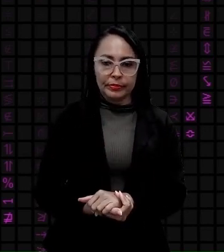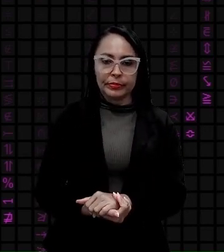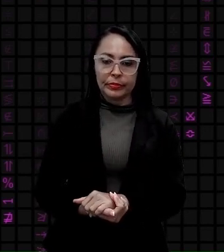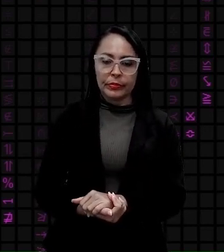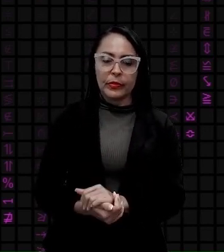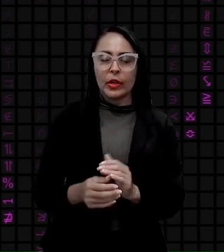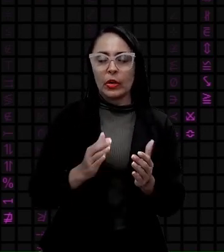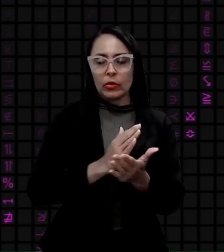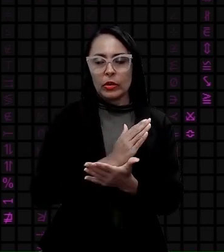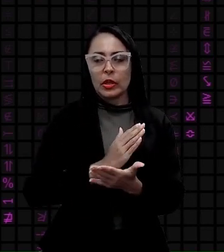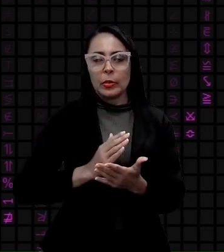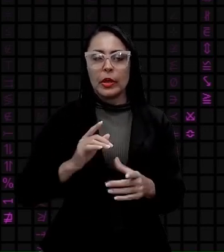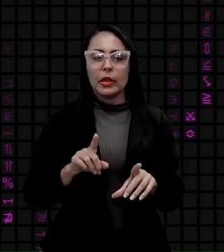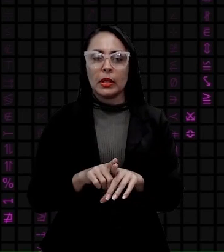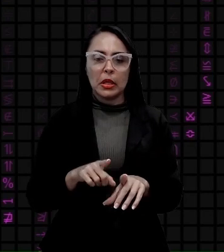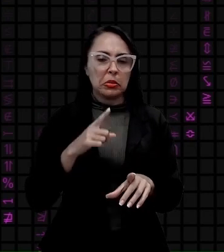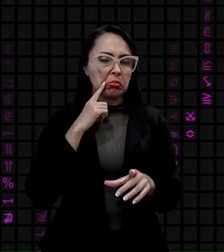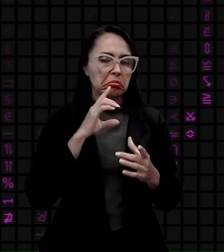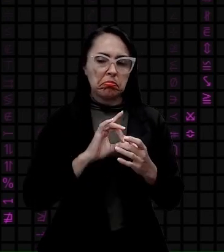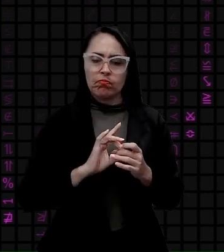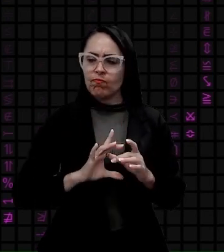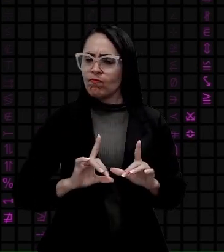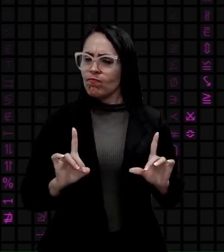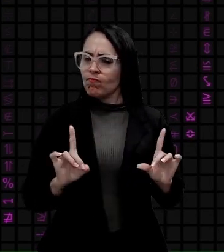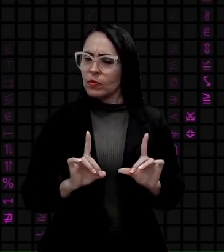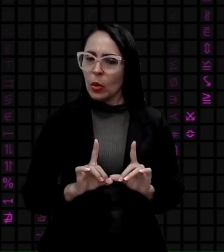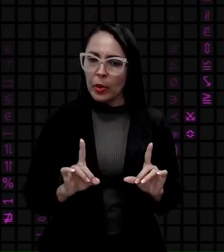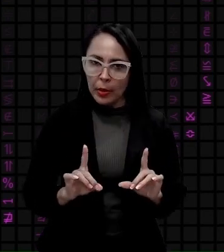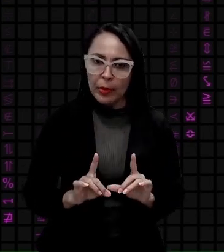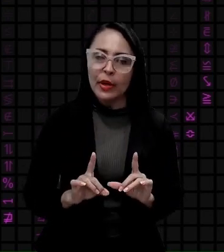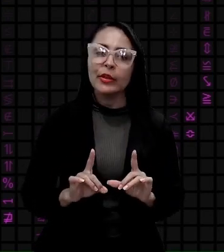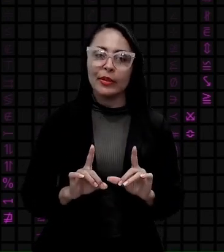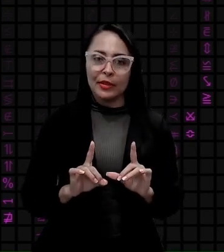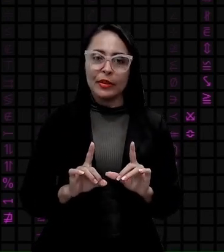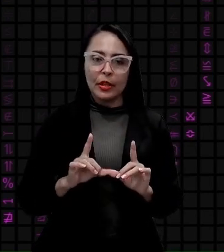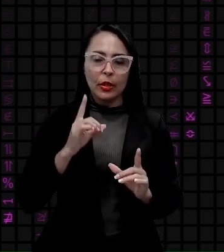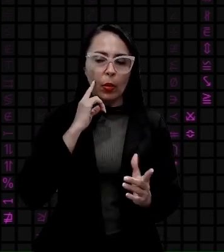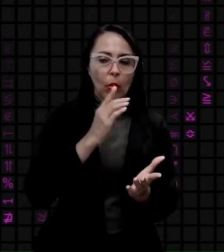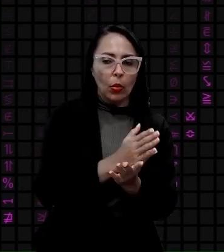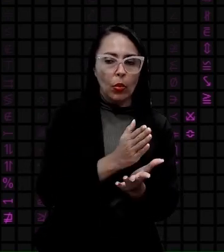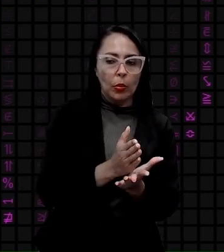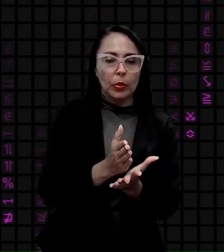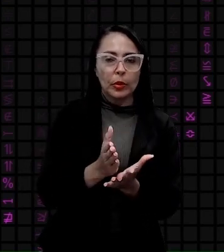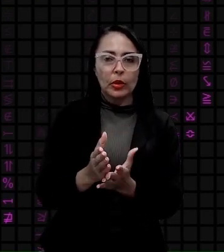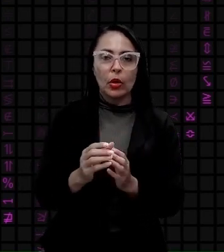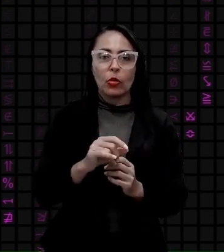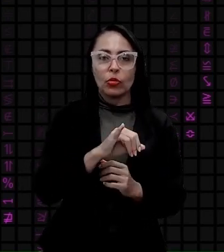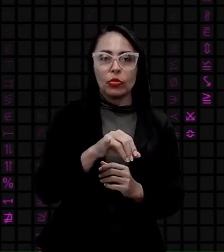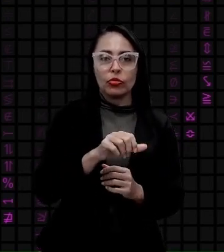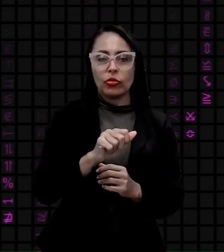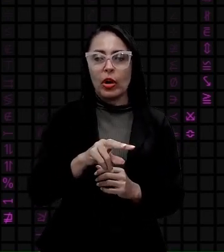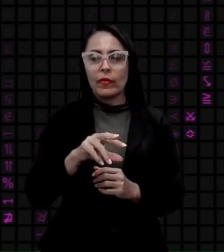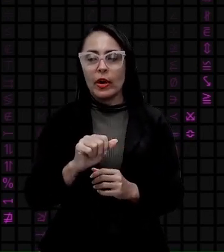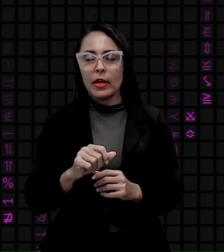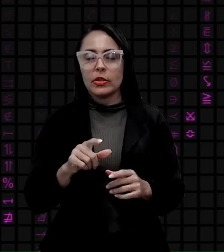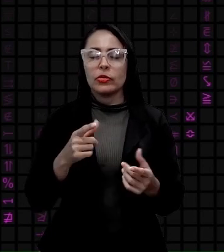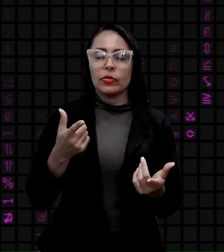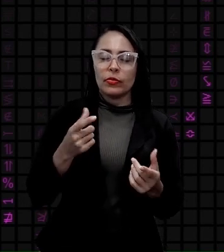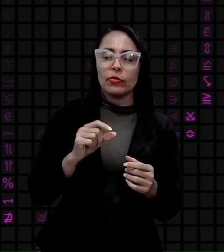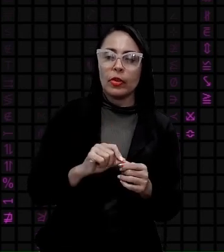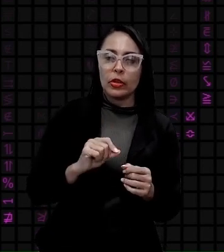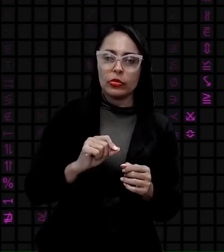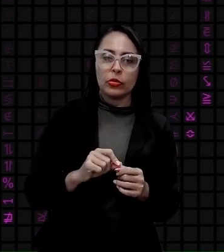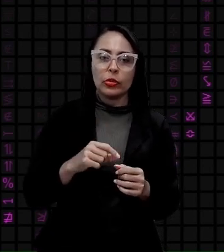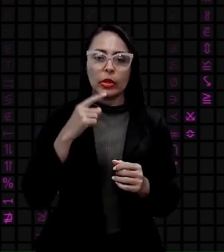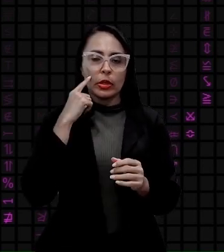outras linguagens, elas não permitem esse tipo de comando, como Java ou C#. Isso faz com que